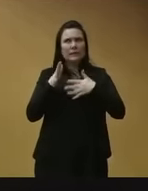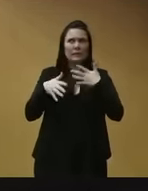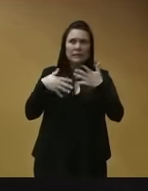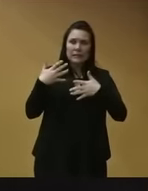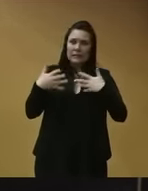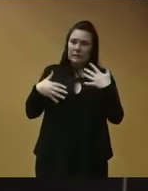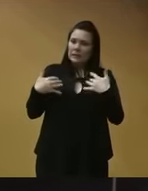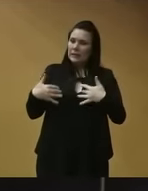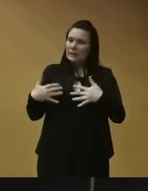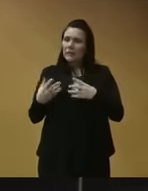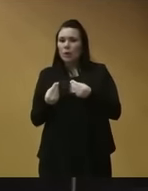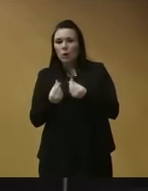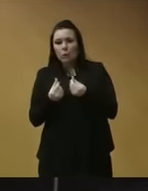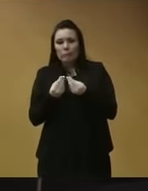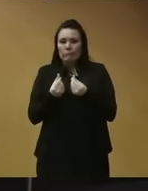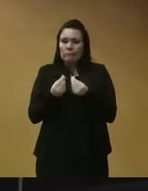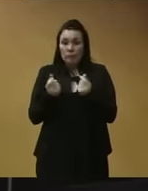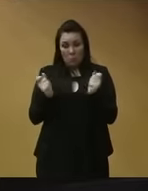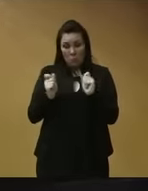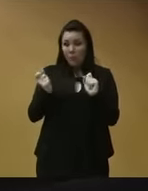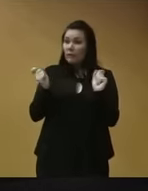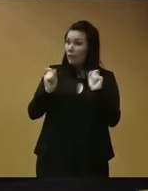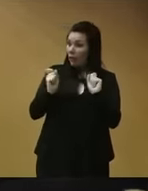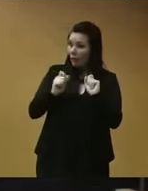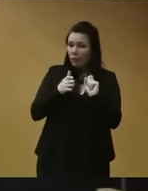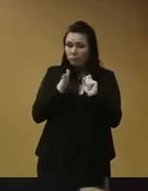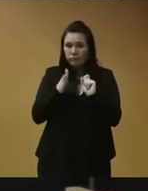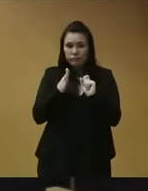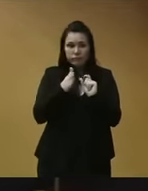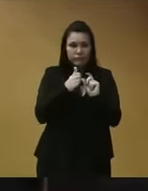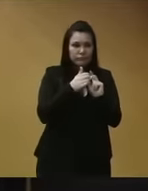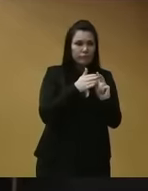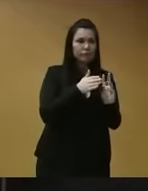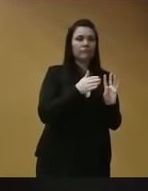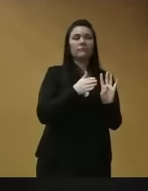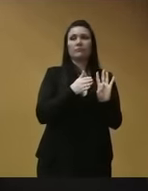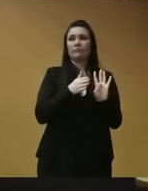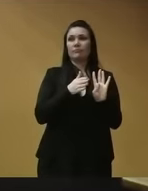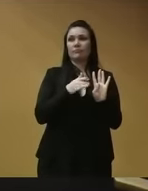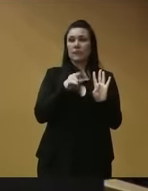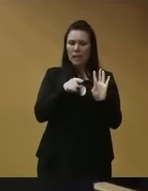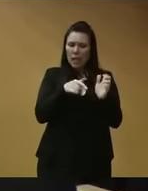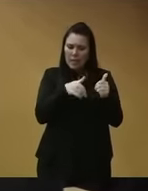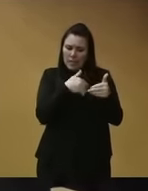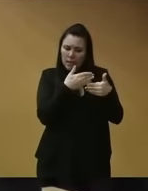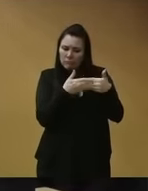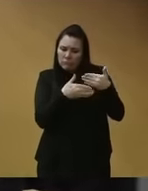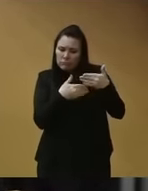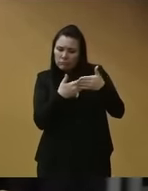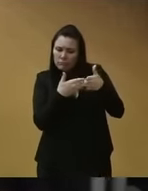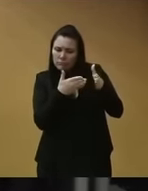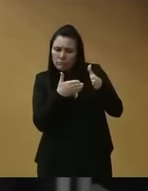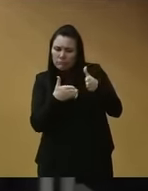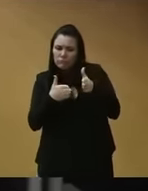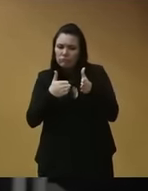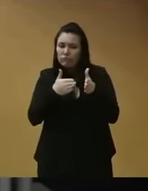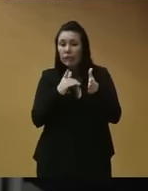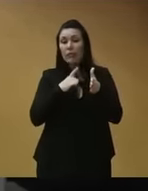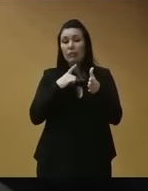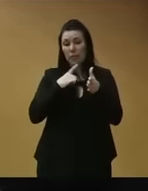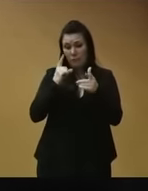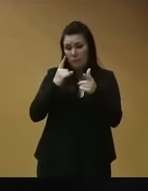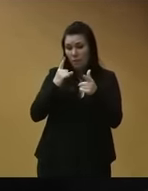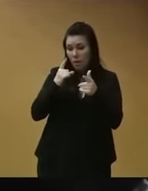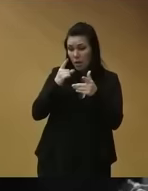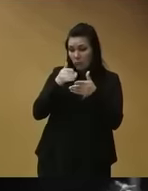infinitas possibilidades que nos aguardam. Nessa jornada, enfrentamos desafios e